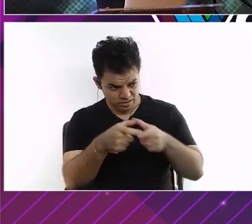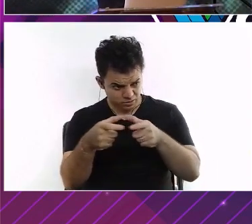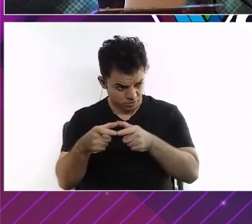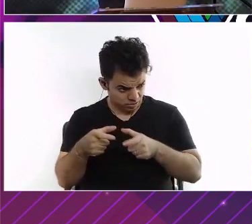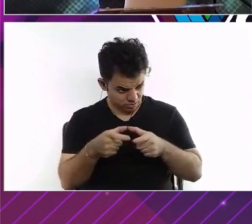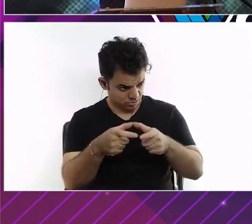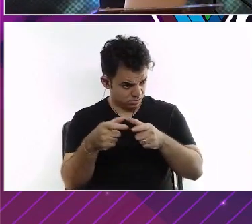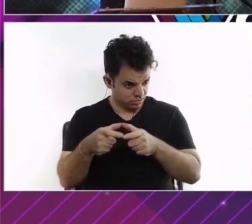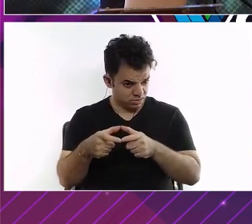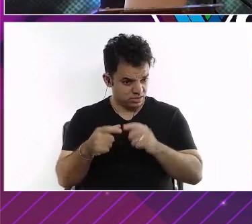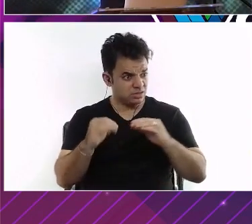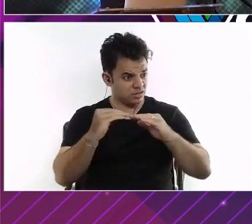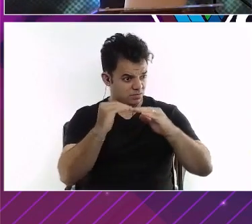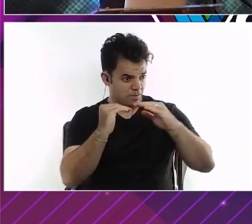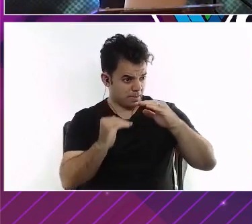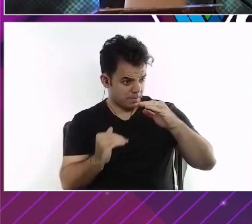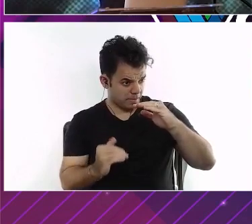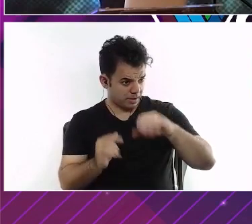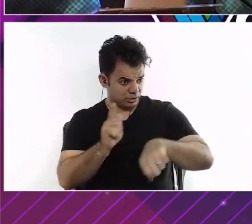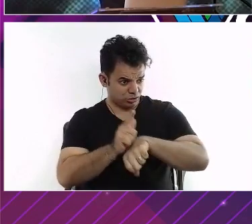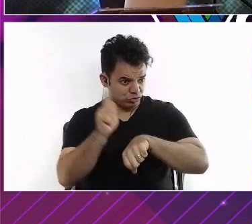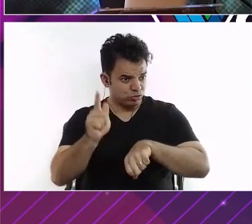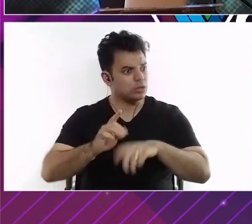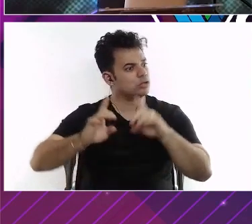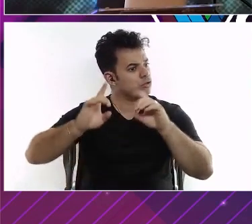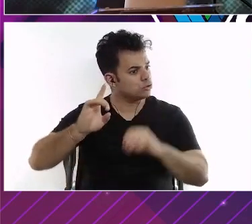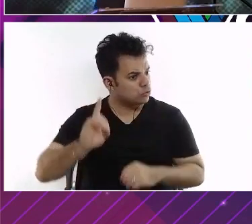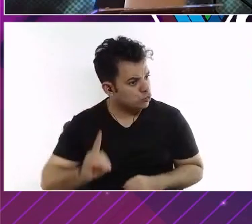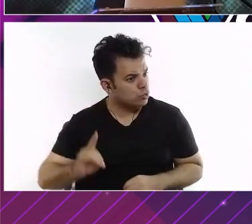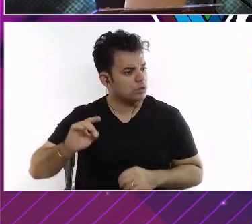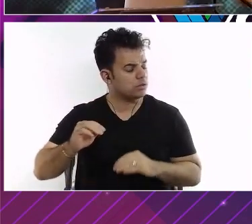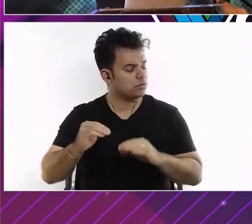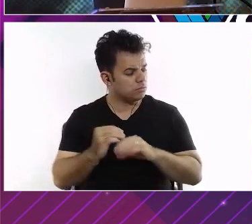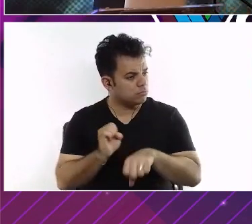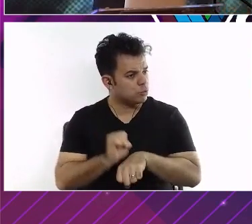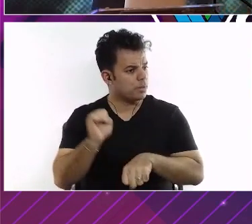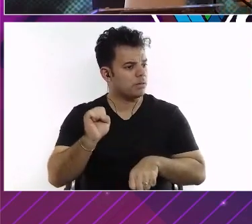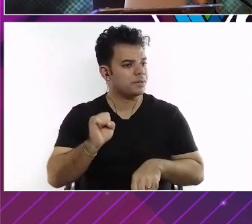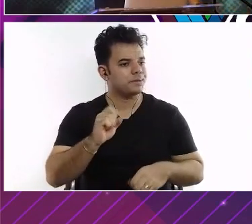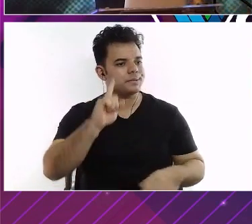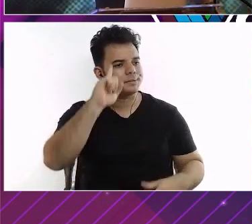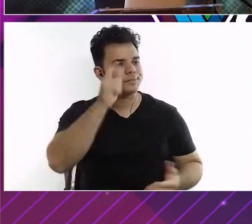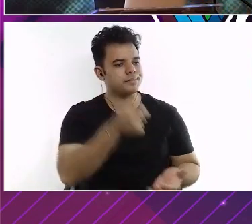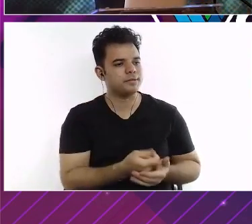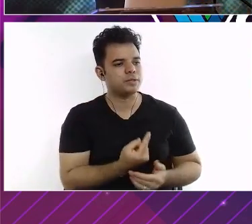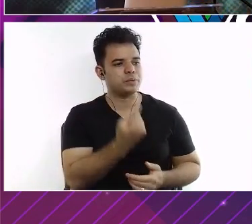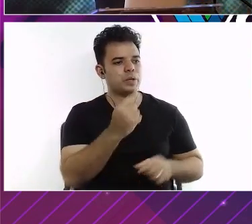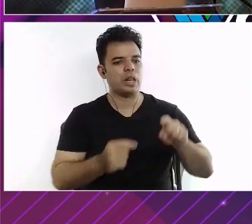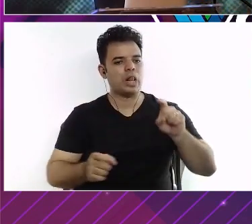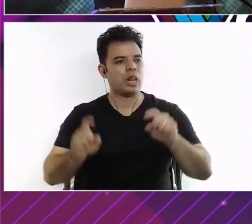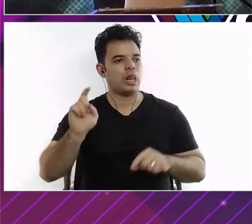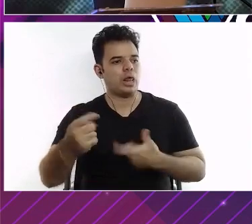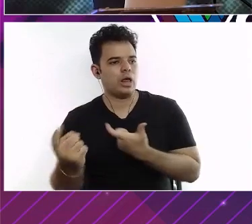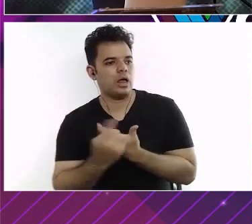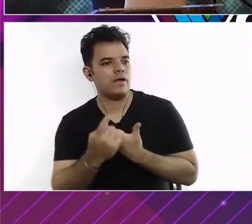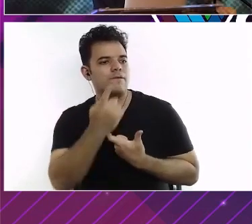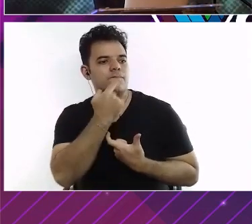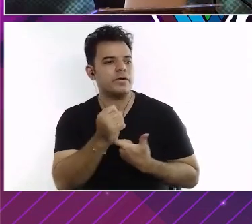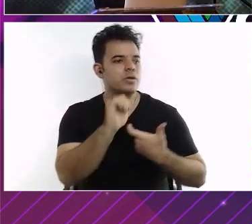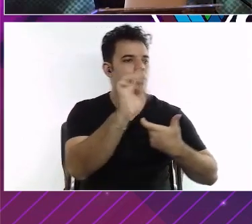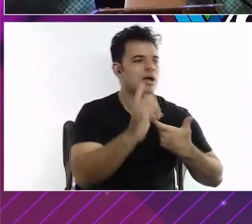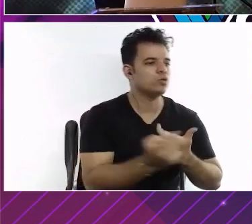vários níveis de gerência, diretorias e superintendências, mas quem decide se um botão na interface é vermelho ou azul